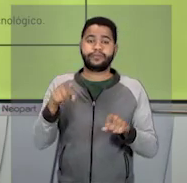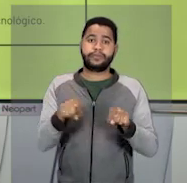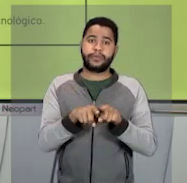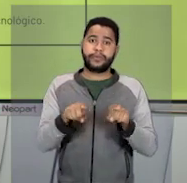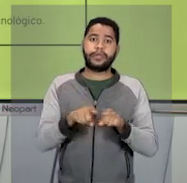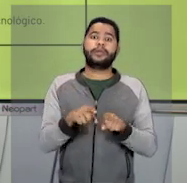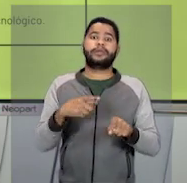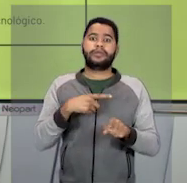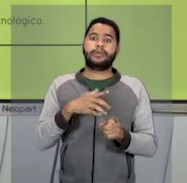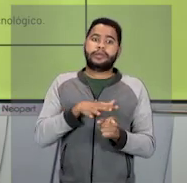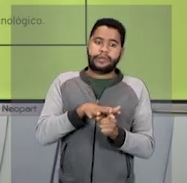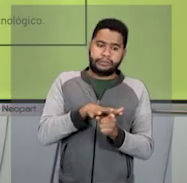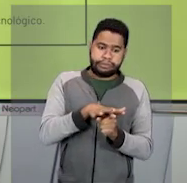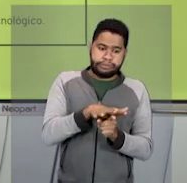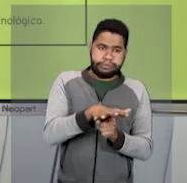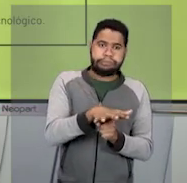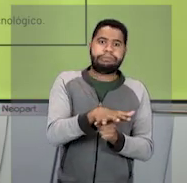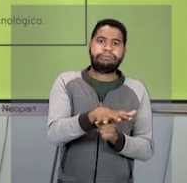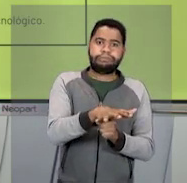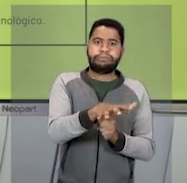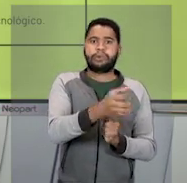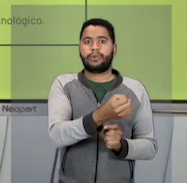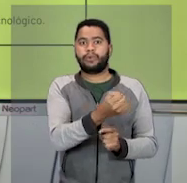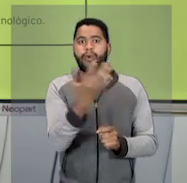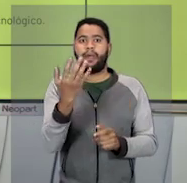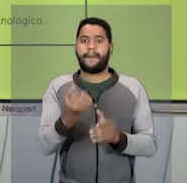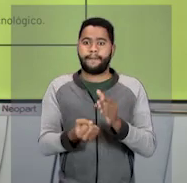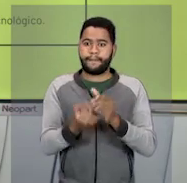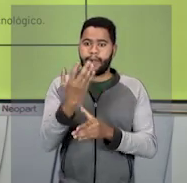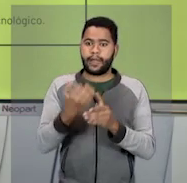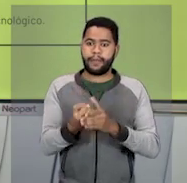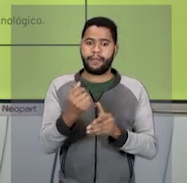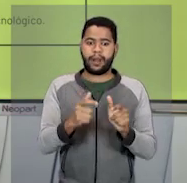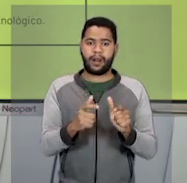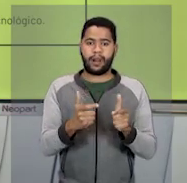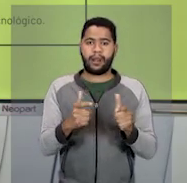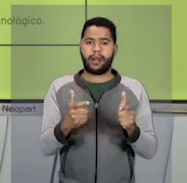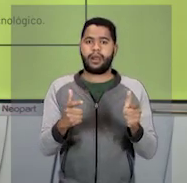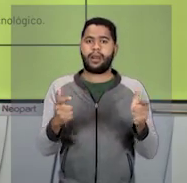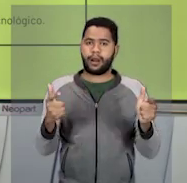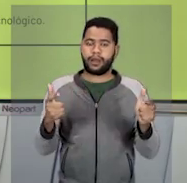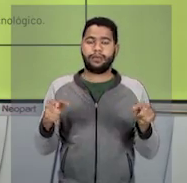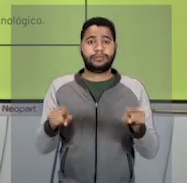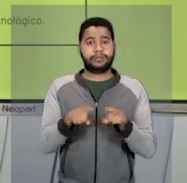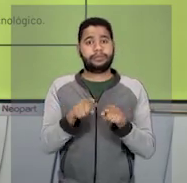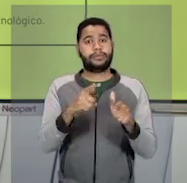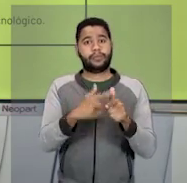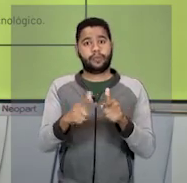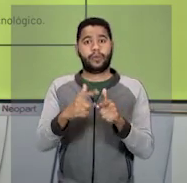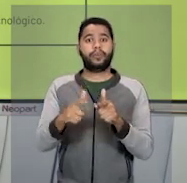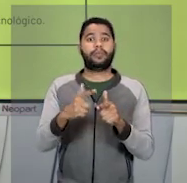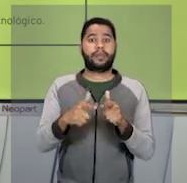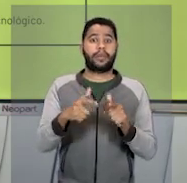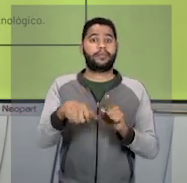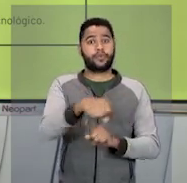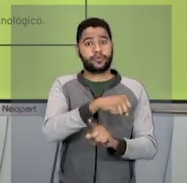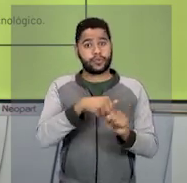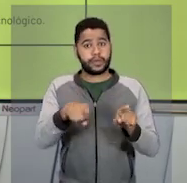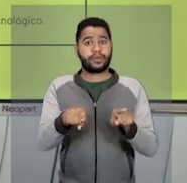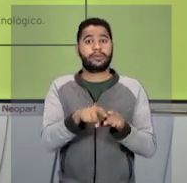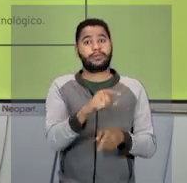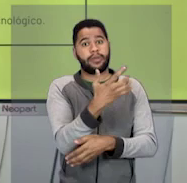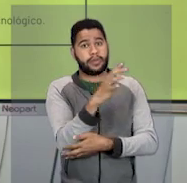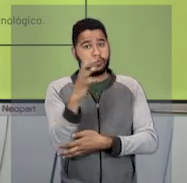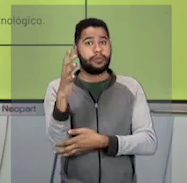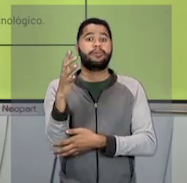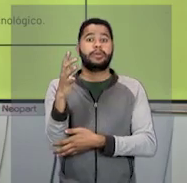uma grande demanda e uma quantidade de produção cada vez crescente, há os problemas ambientais e sociais também acompanham